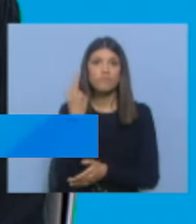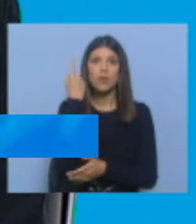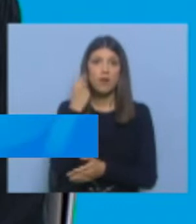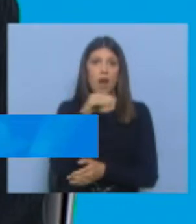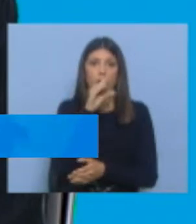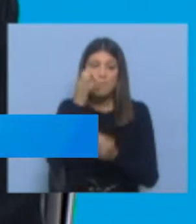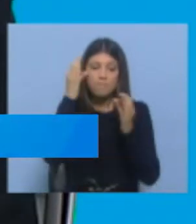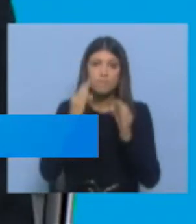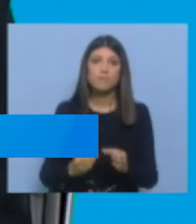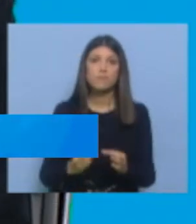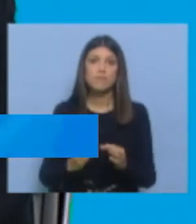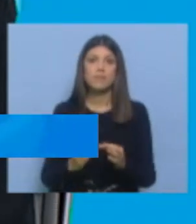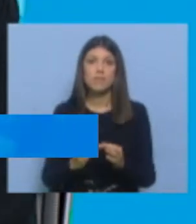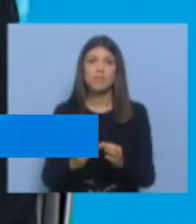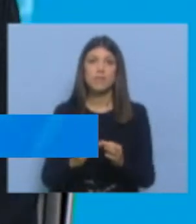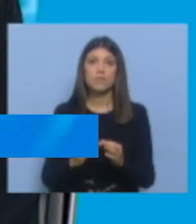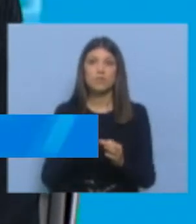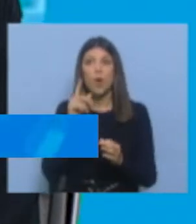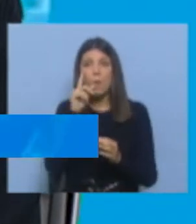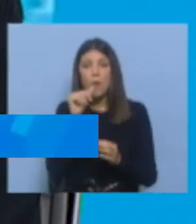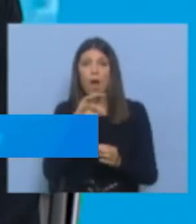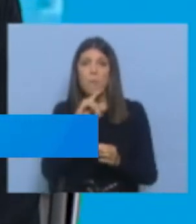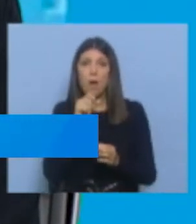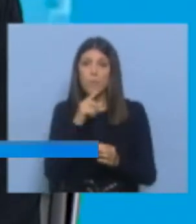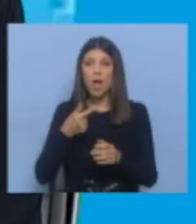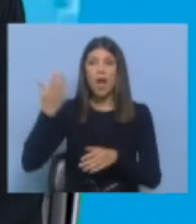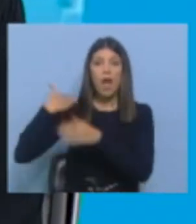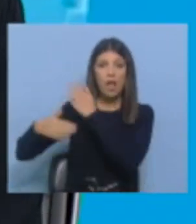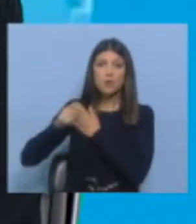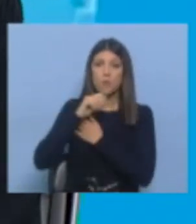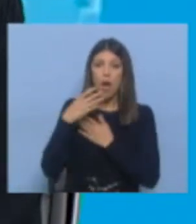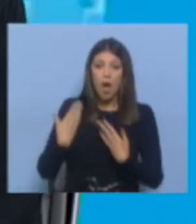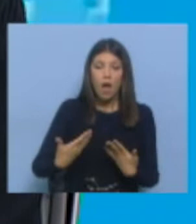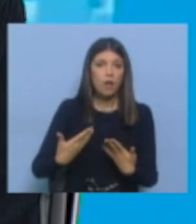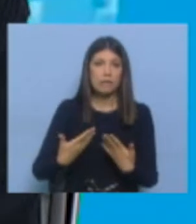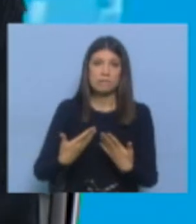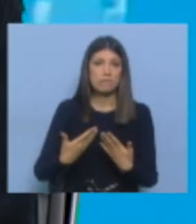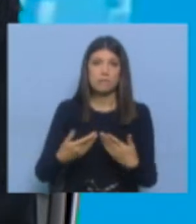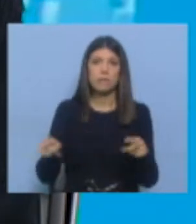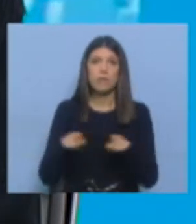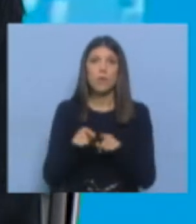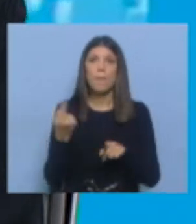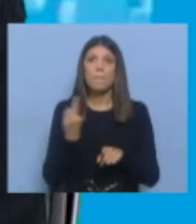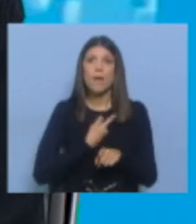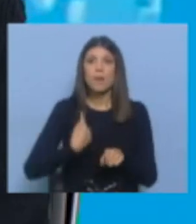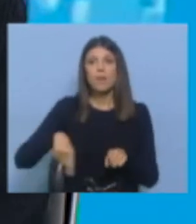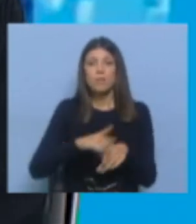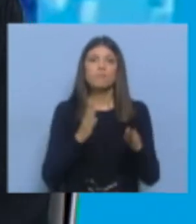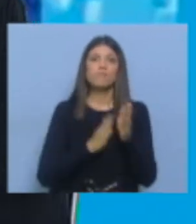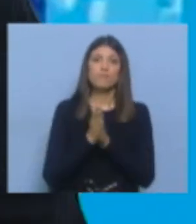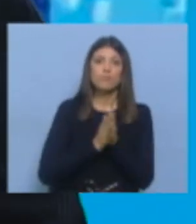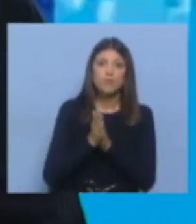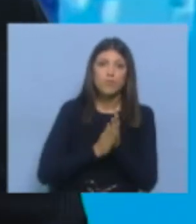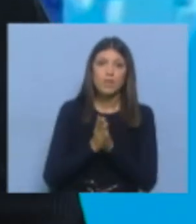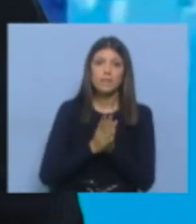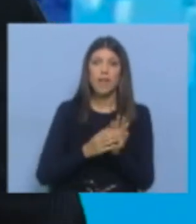os hábitos de vida, mas na nossa geração acho que não, e sobretudo acho que há que aproveitar esta